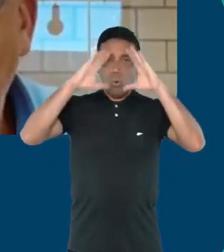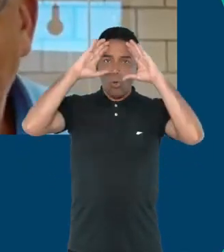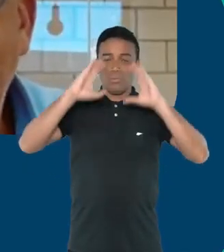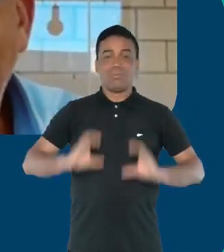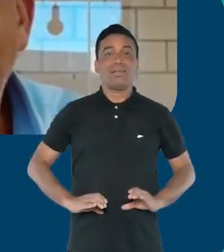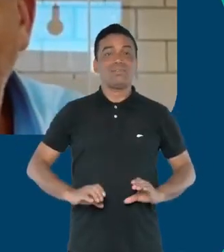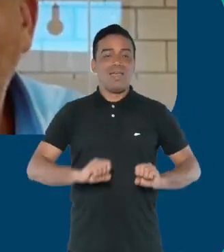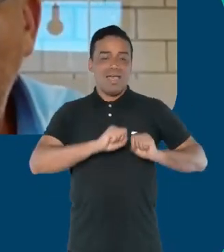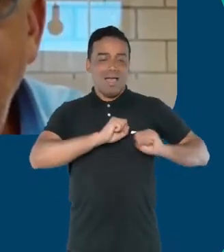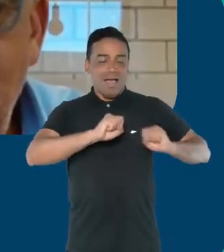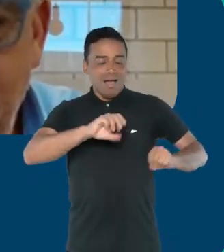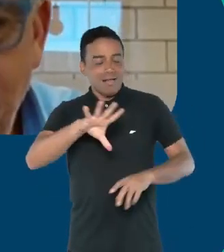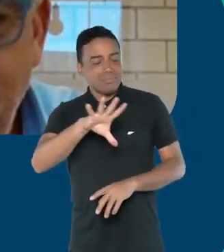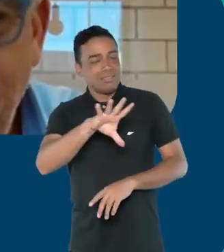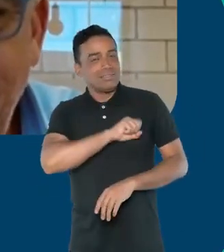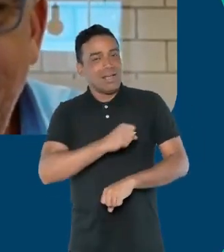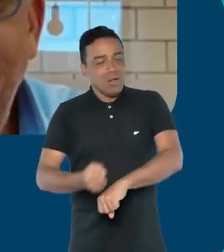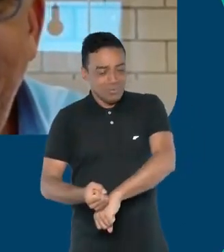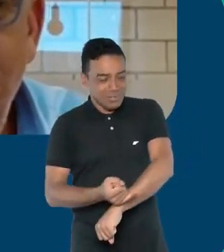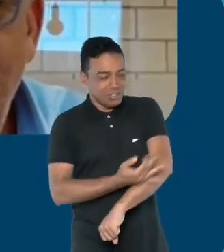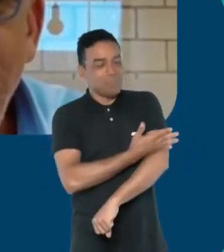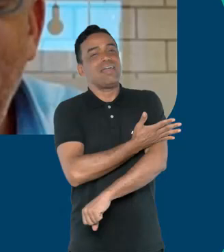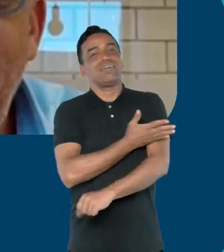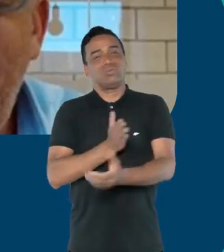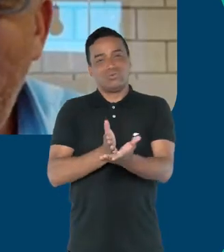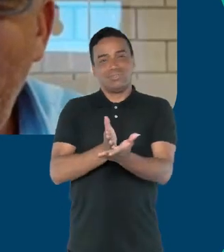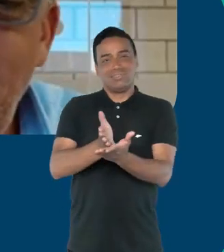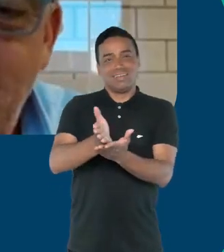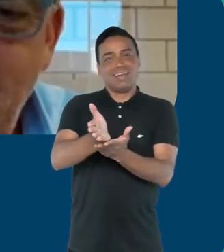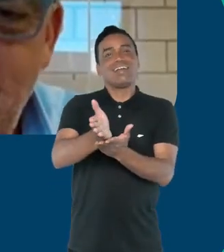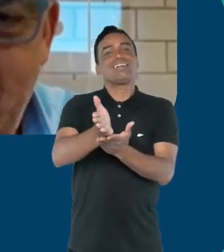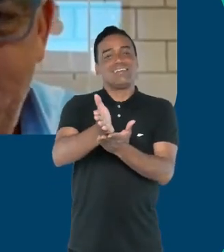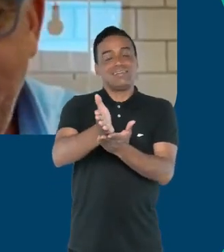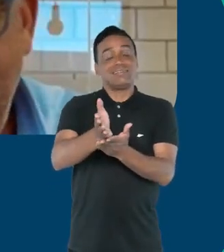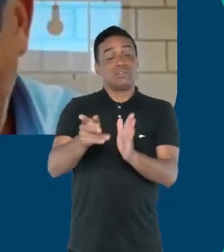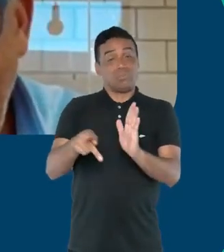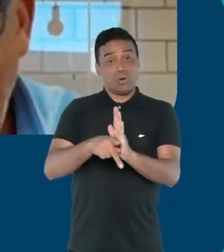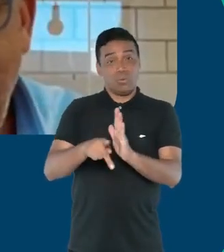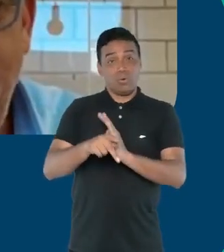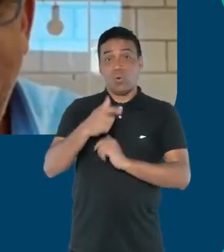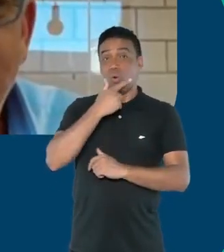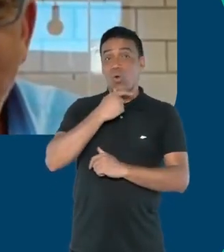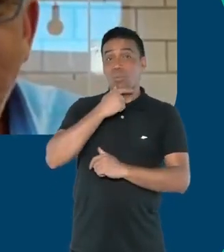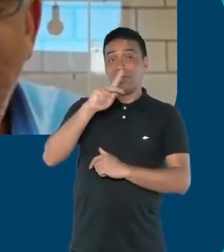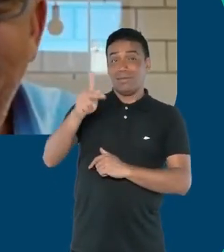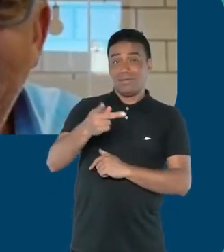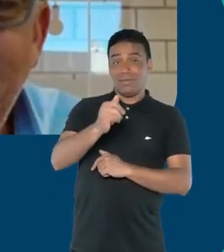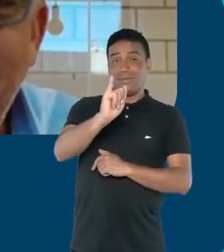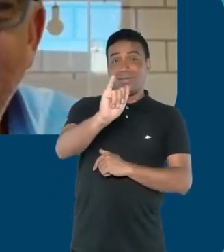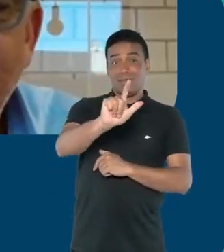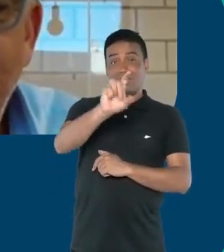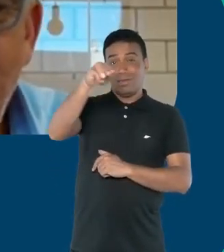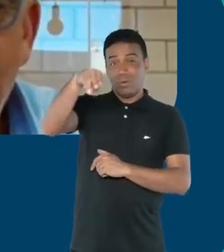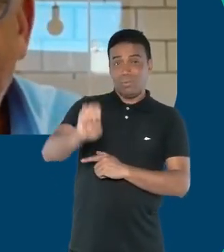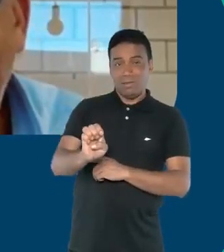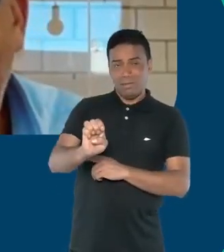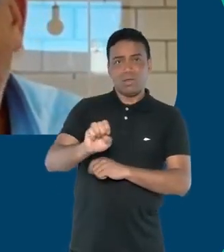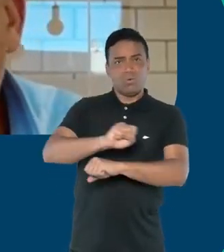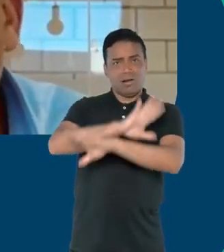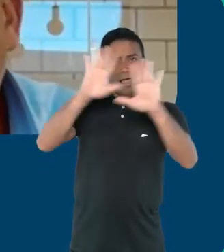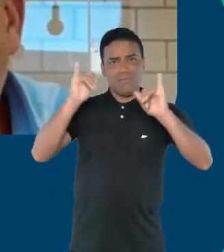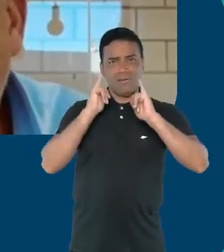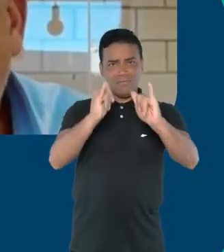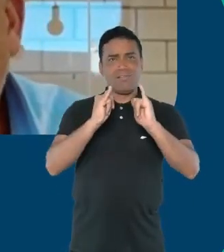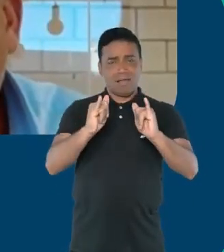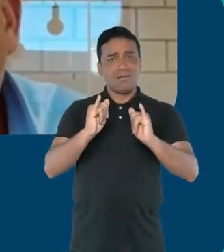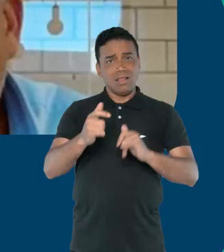as paixões e os sentimentos. Então, para o Hume, ele vai dizer isso com clareza, né,